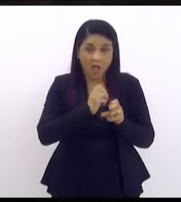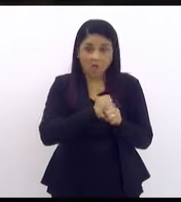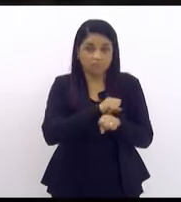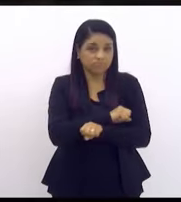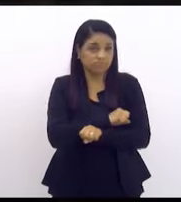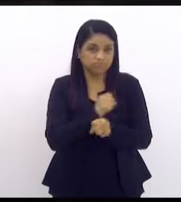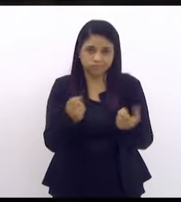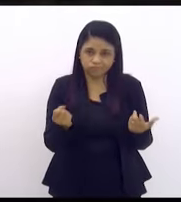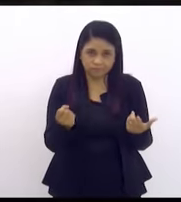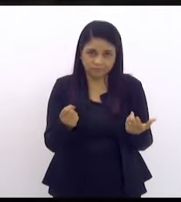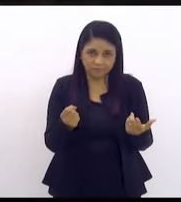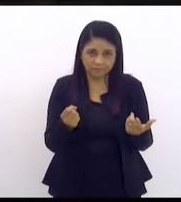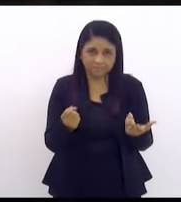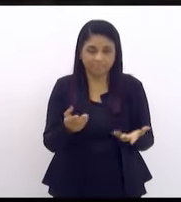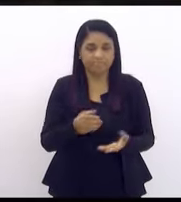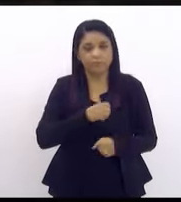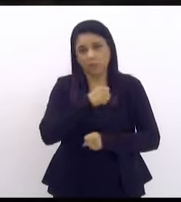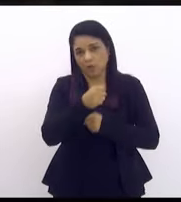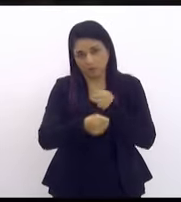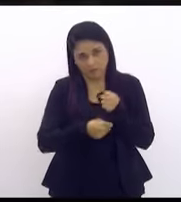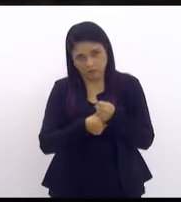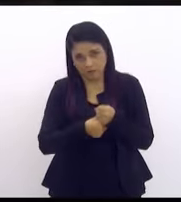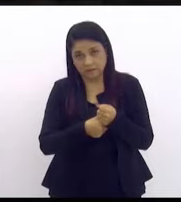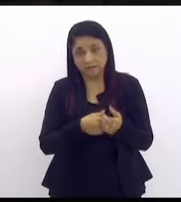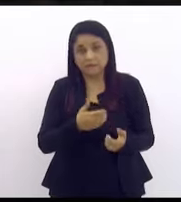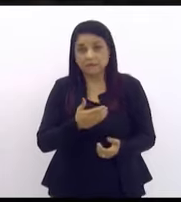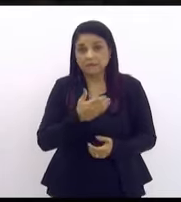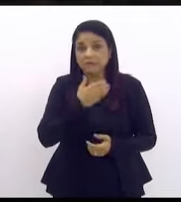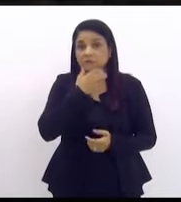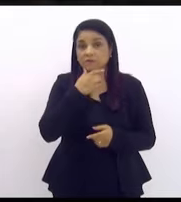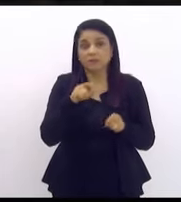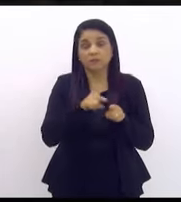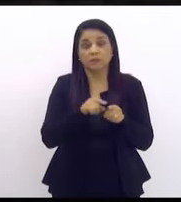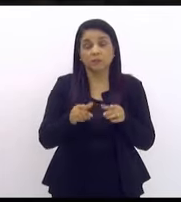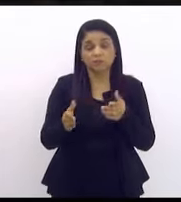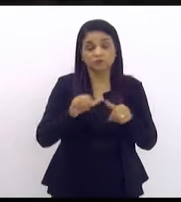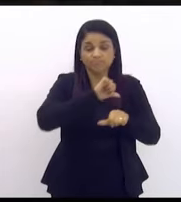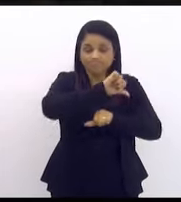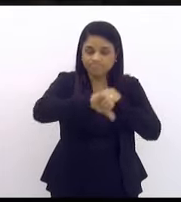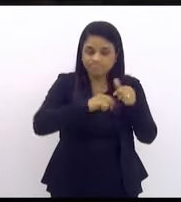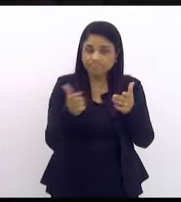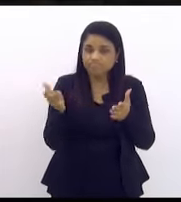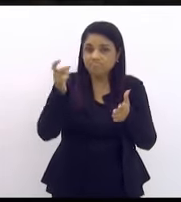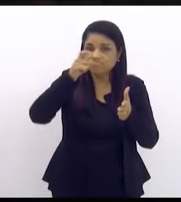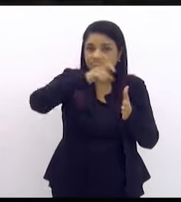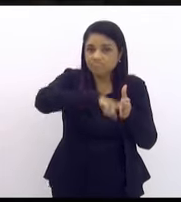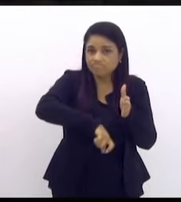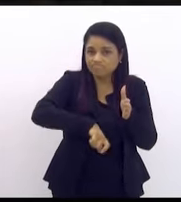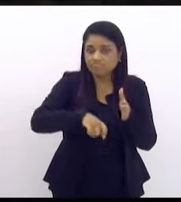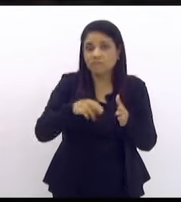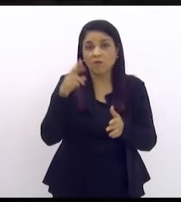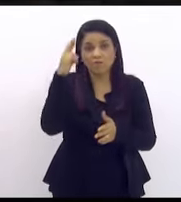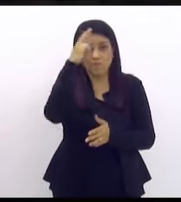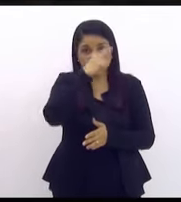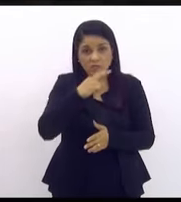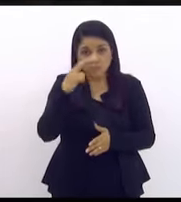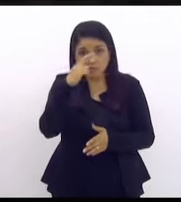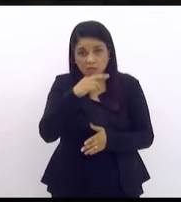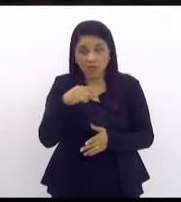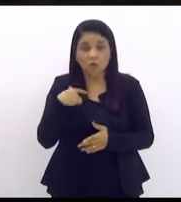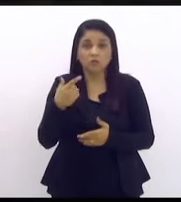não fechará. Como agravante, temos o regime de recuperação fiscal, que foi colocado como solução